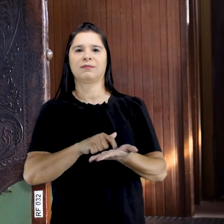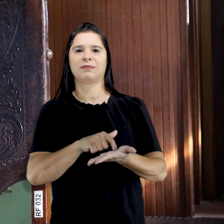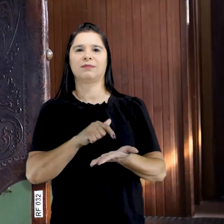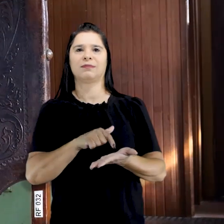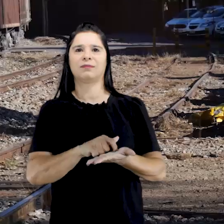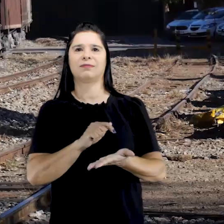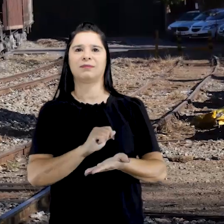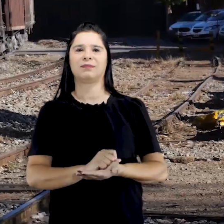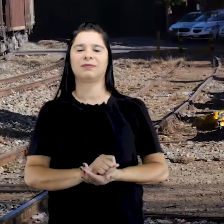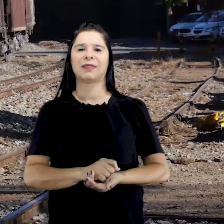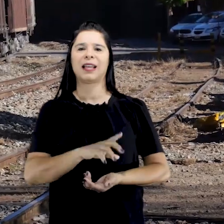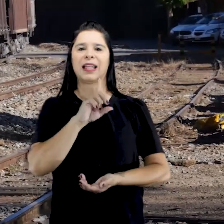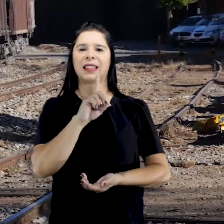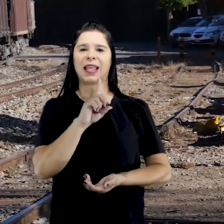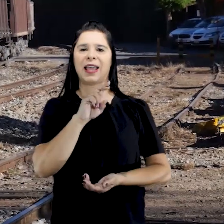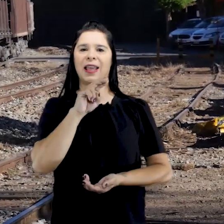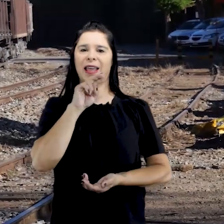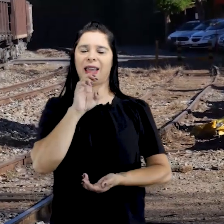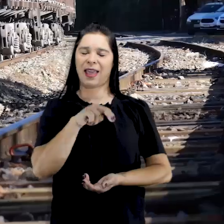DNZ, Diniz.